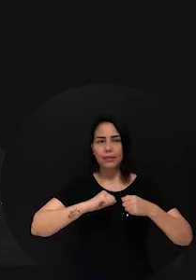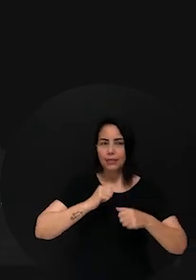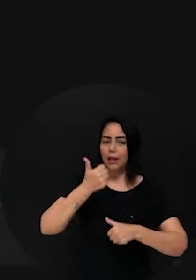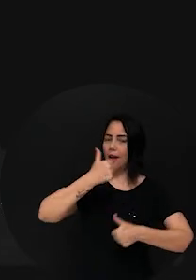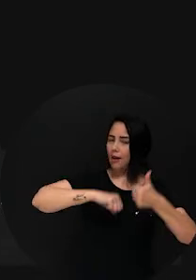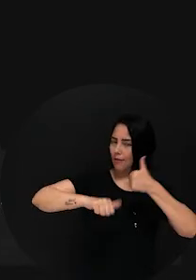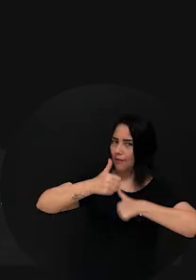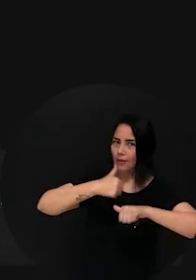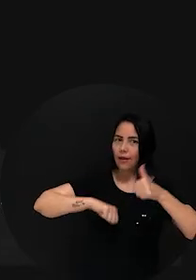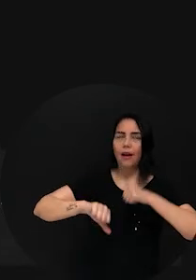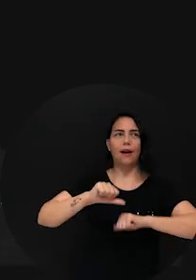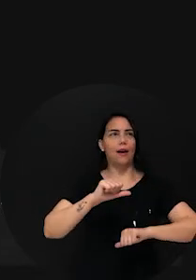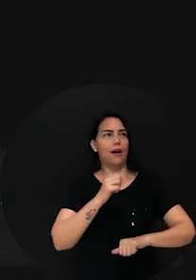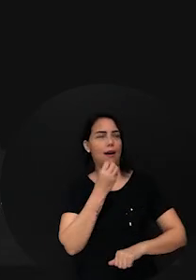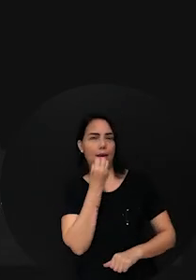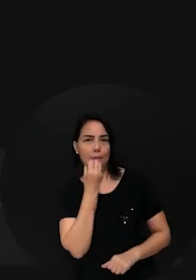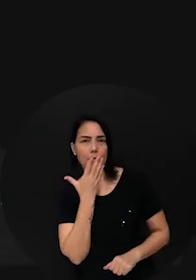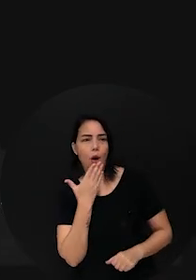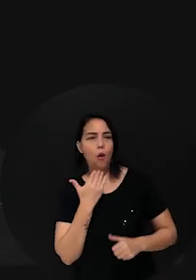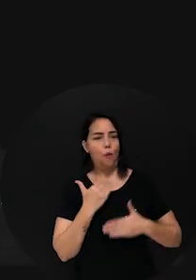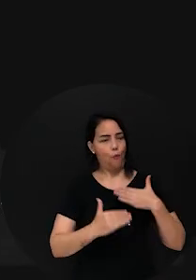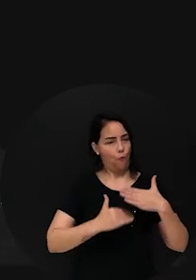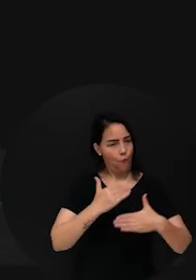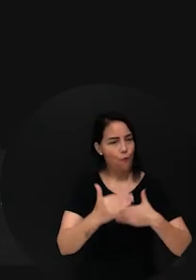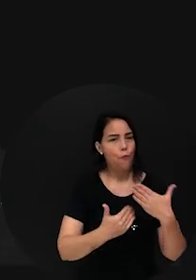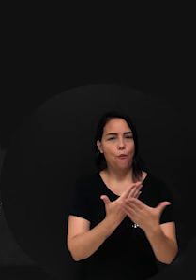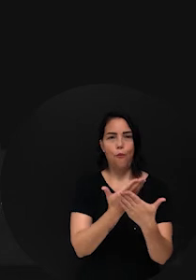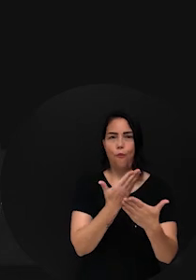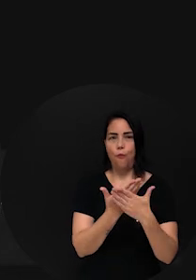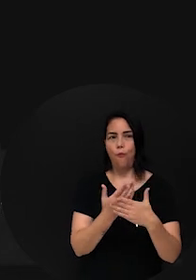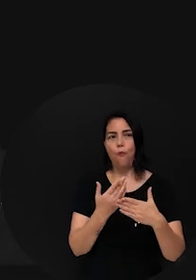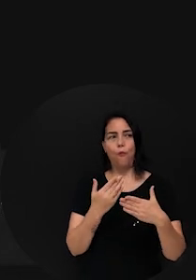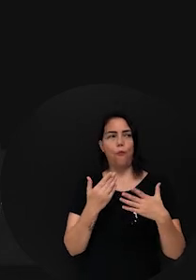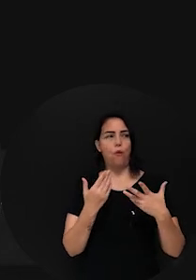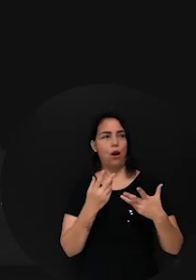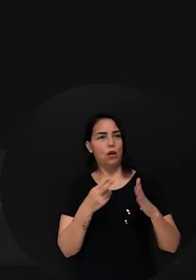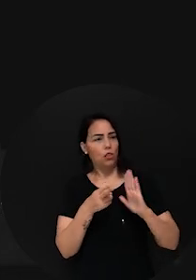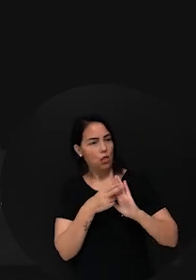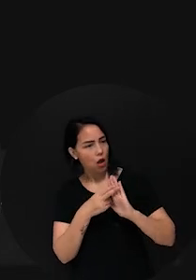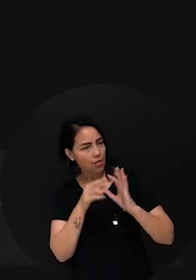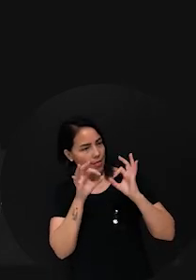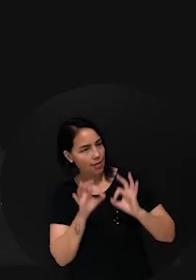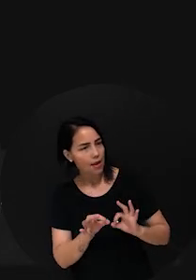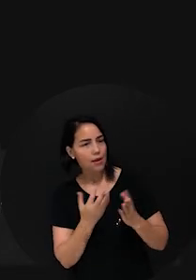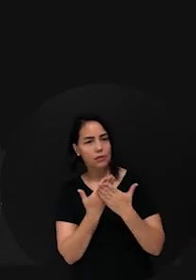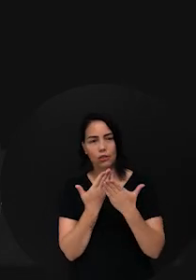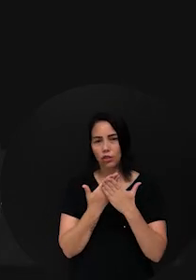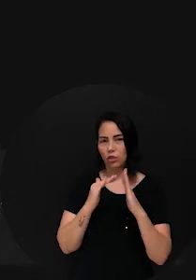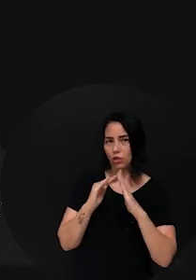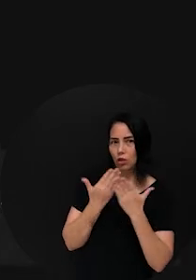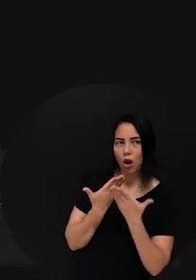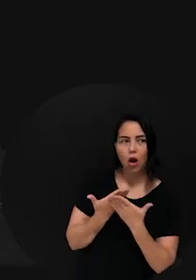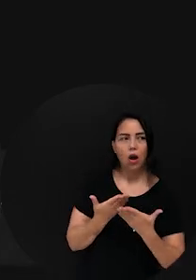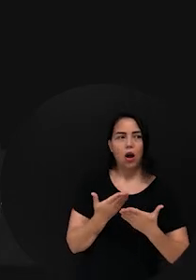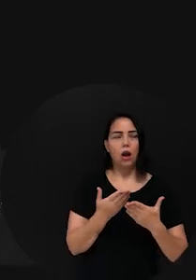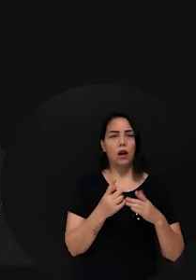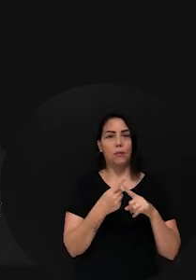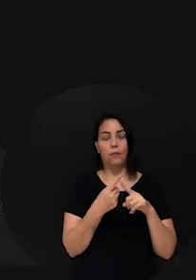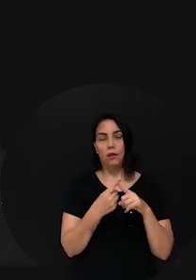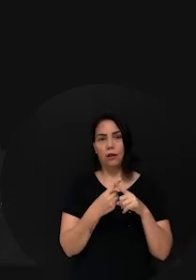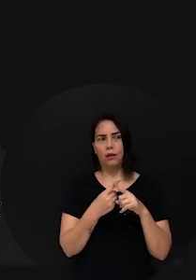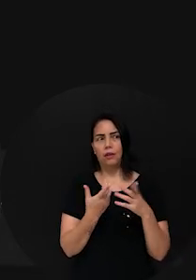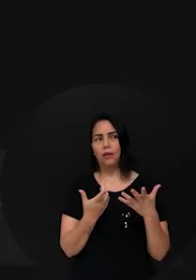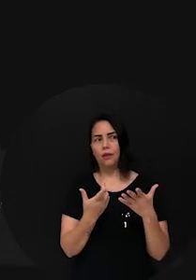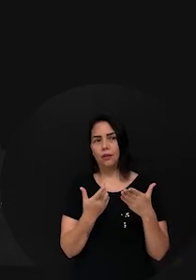tendo que estar um bom desempenho, então, para ele poder ingressar no próximo ano. Então, não é automático, entrou no primeiro ano, não precisa mais se preocupar que vai